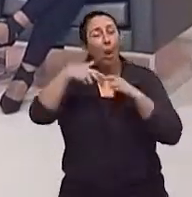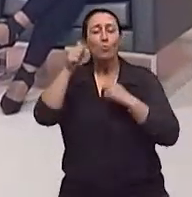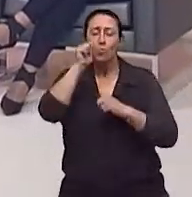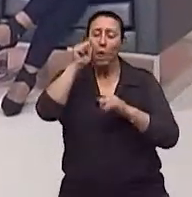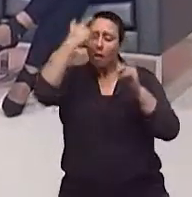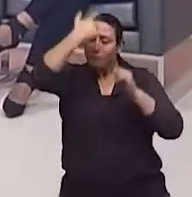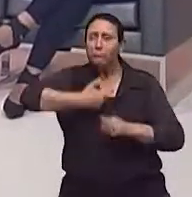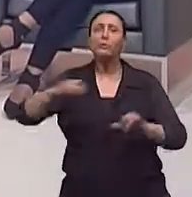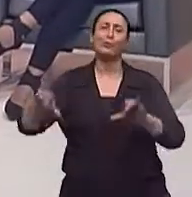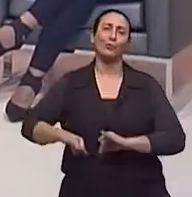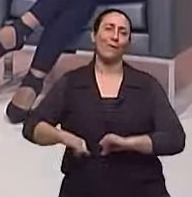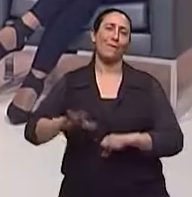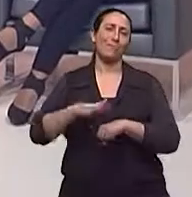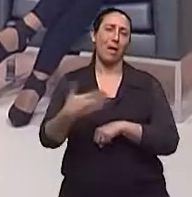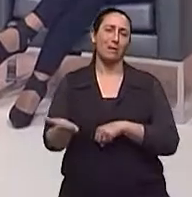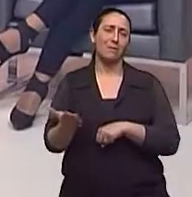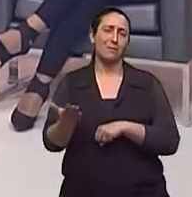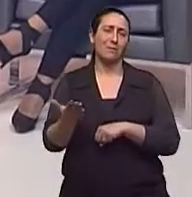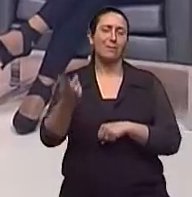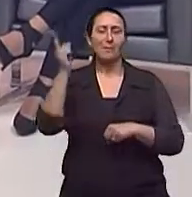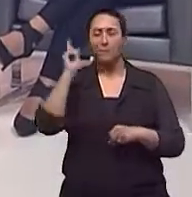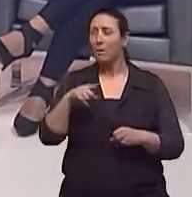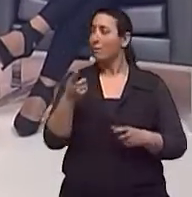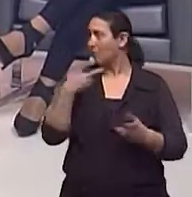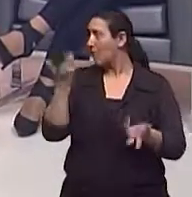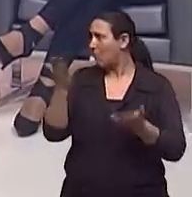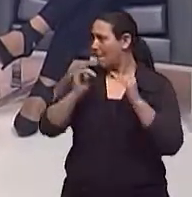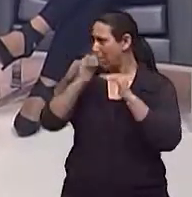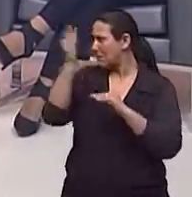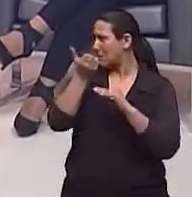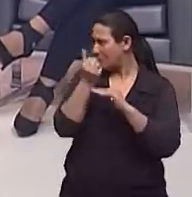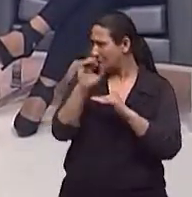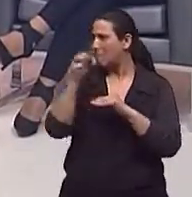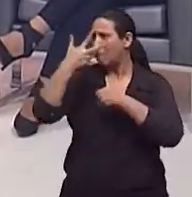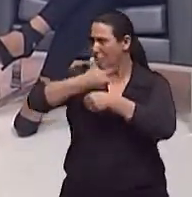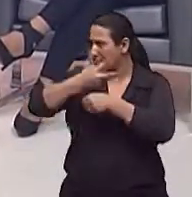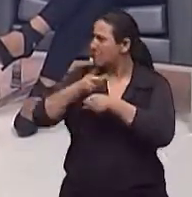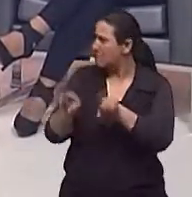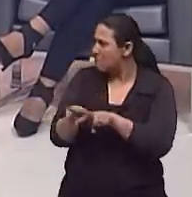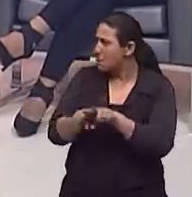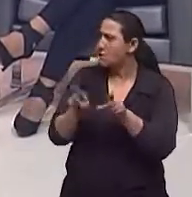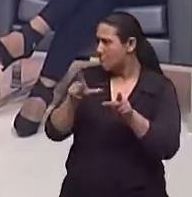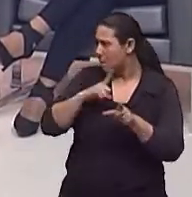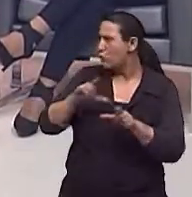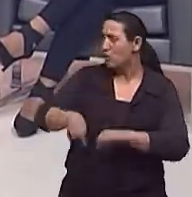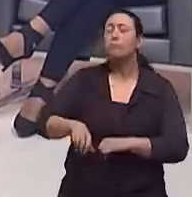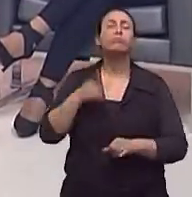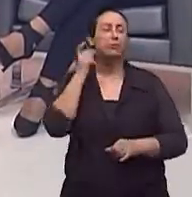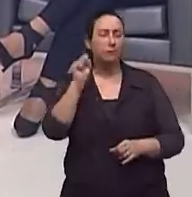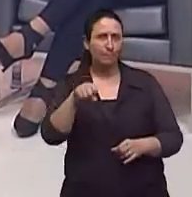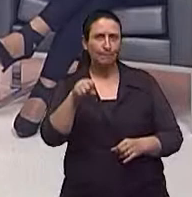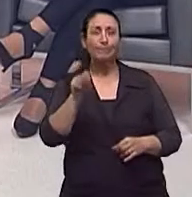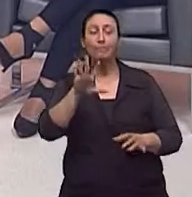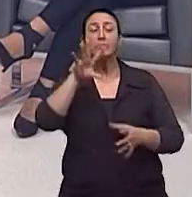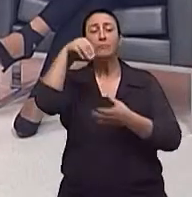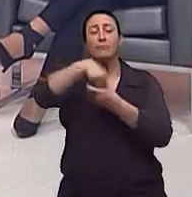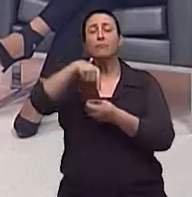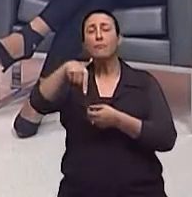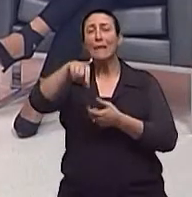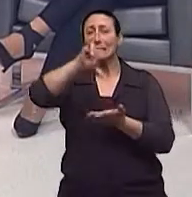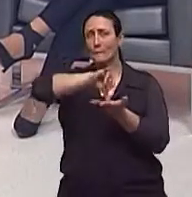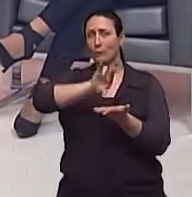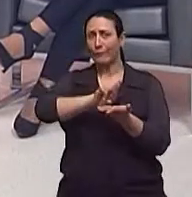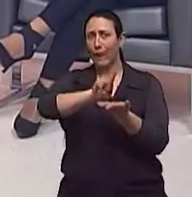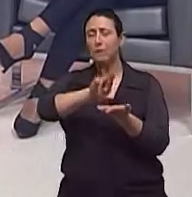mulheres exato nisso pega as mulheres de mais de 60 anos também que não terceira idade também estão sendo atendidas assim no centro de referência